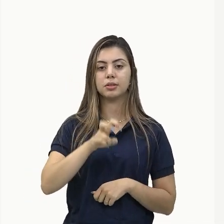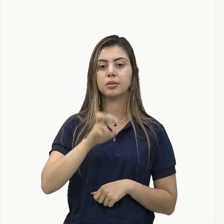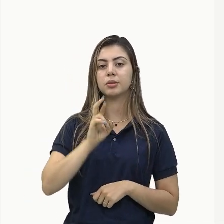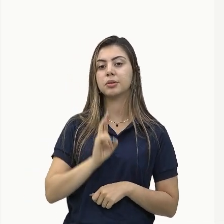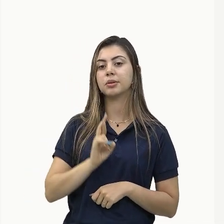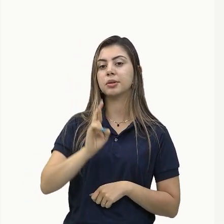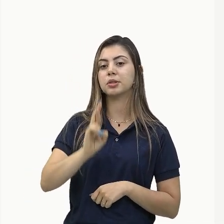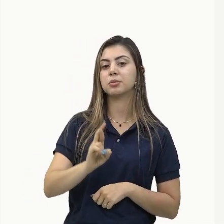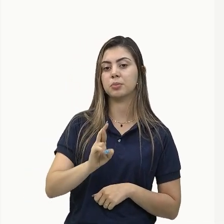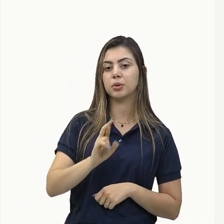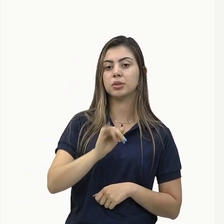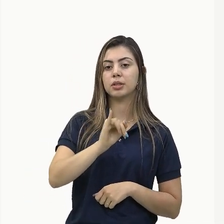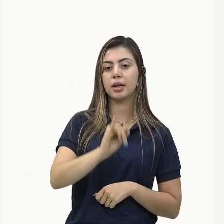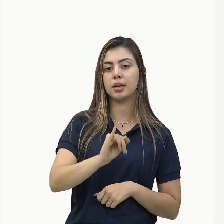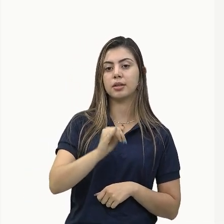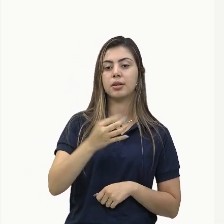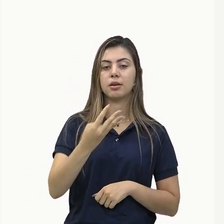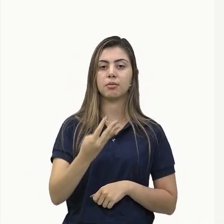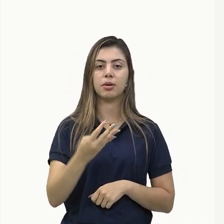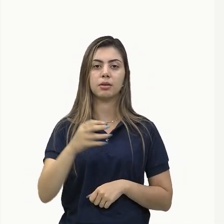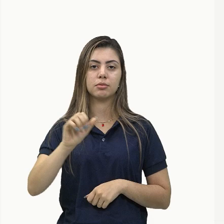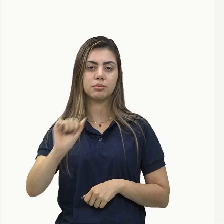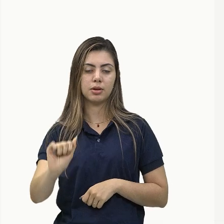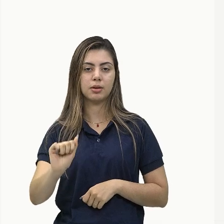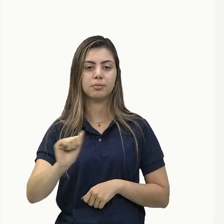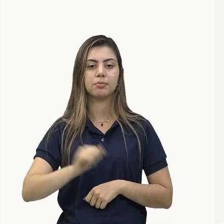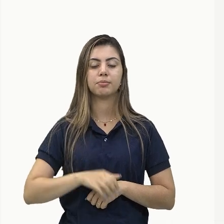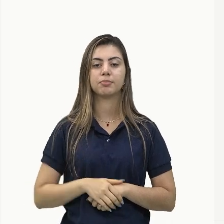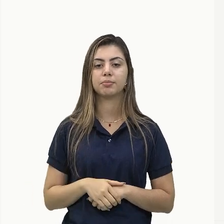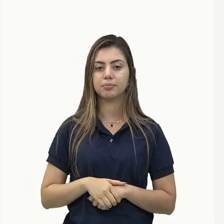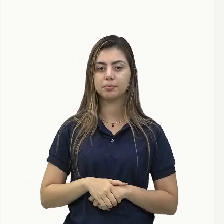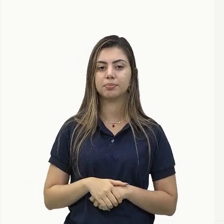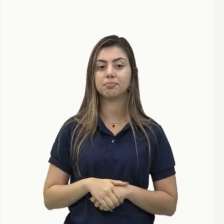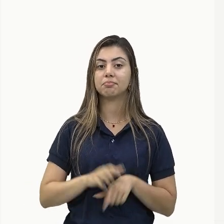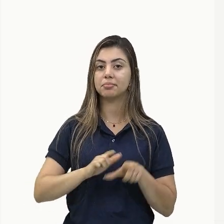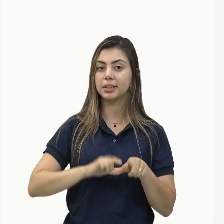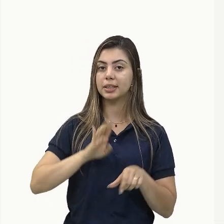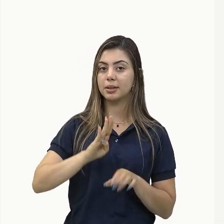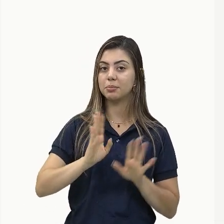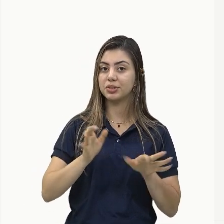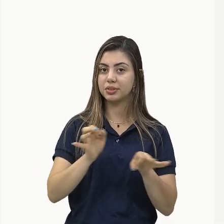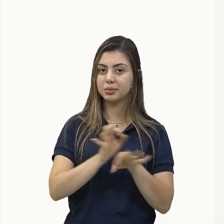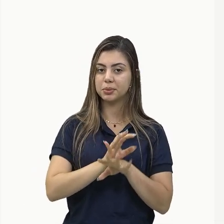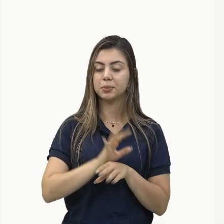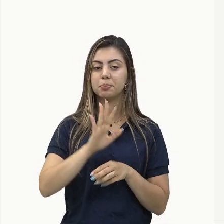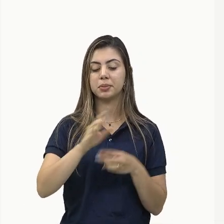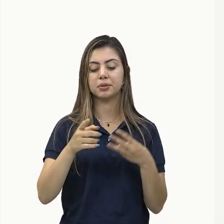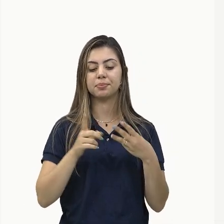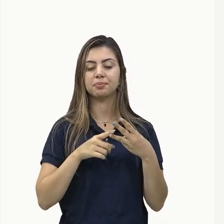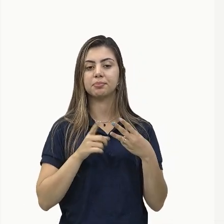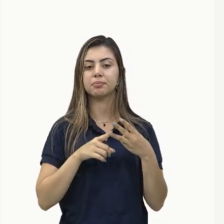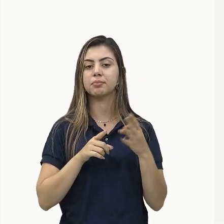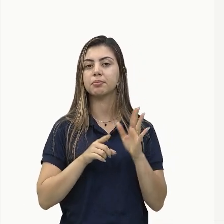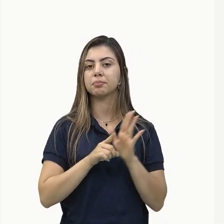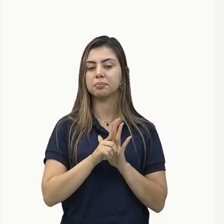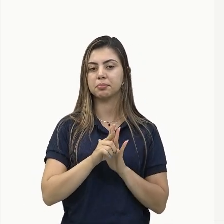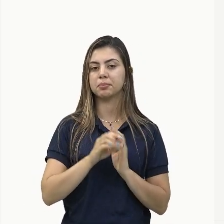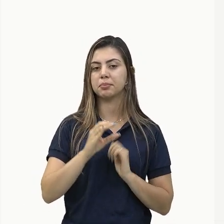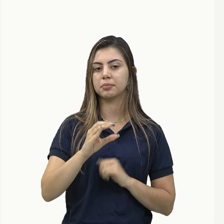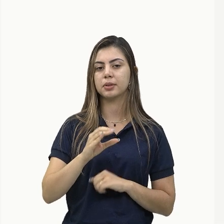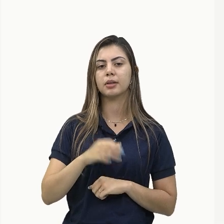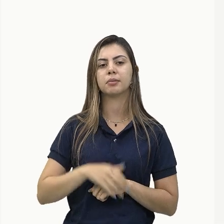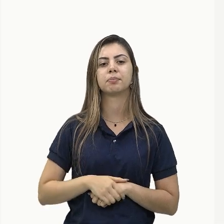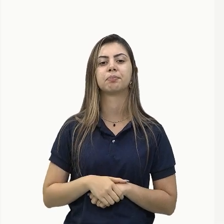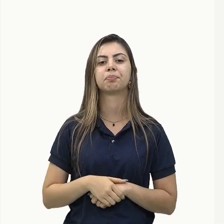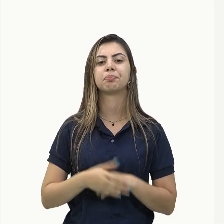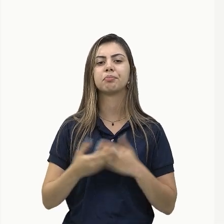corrente de 4 amperes. Letra B resolvida. Agora a letra C, diferença de